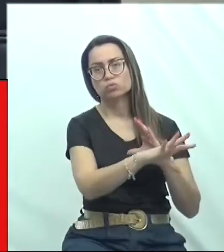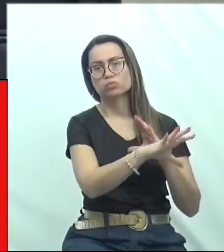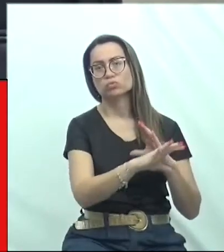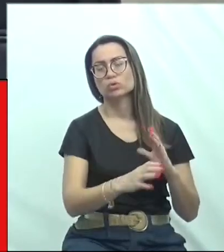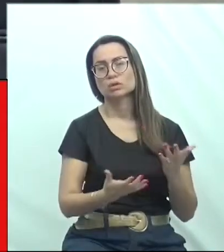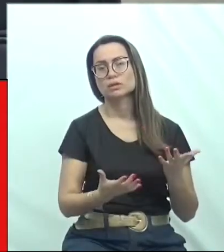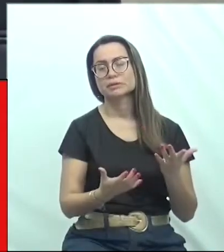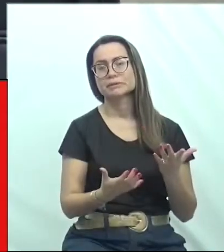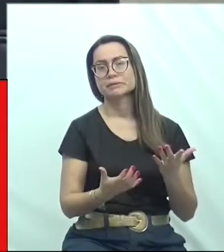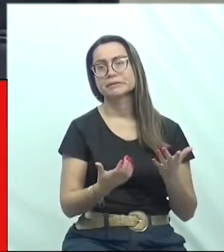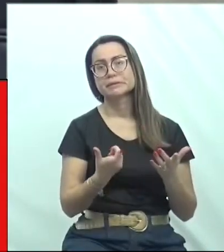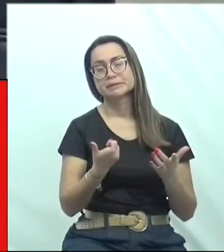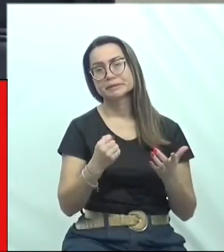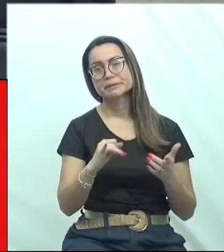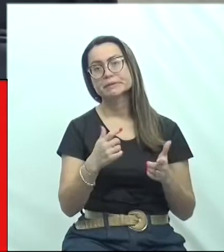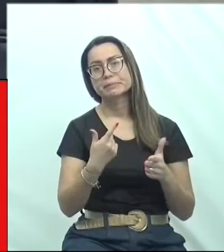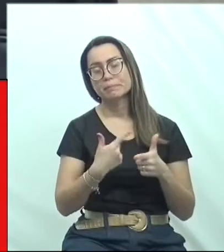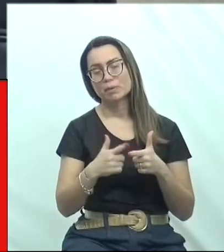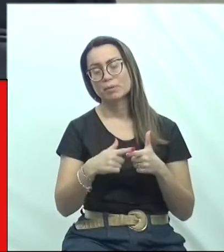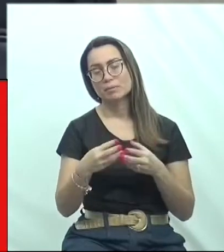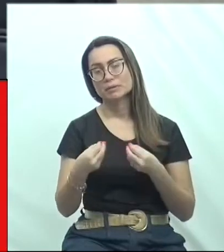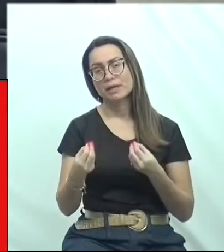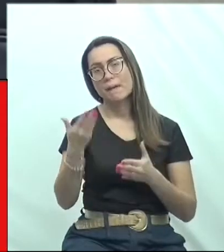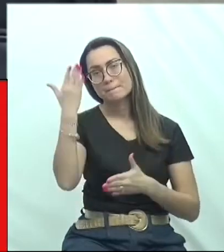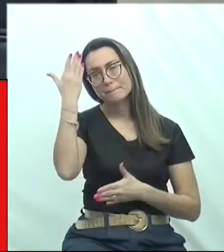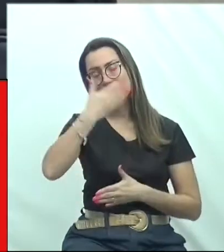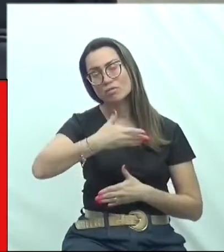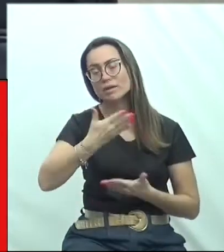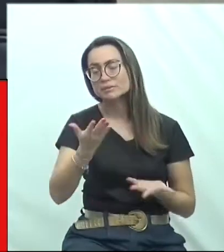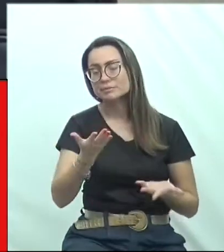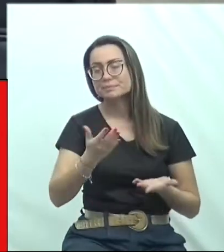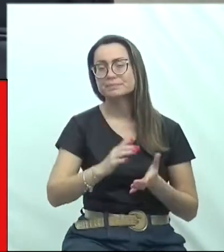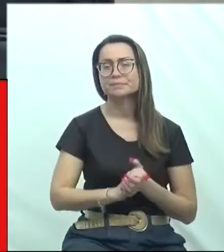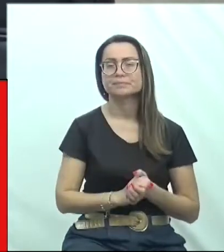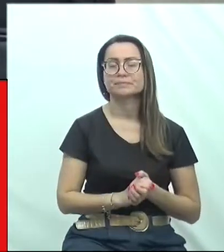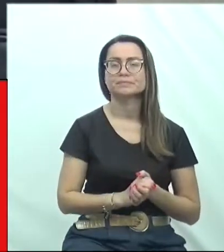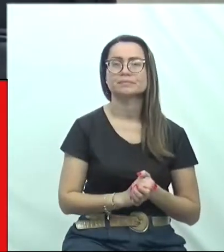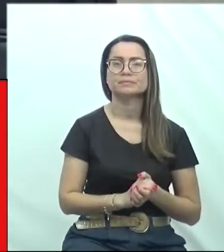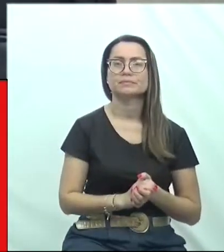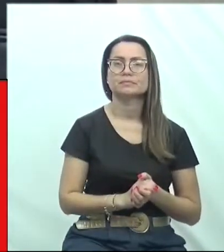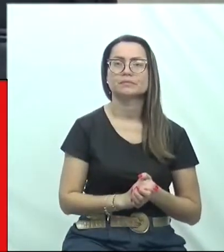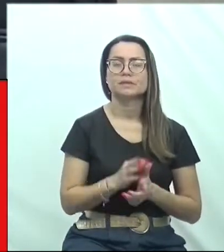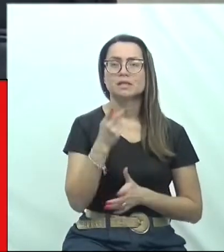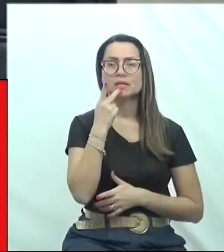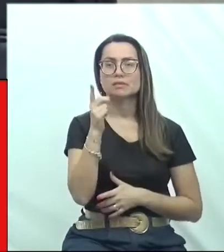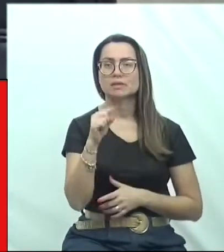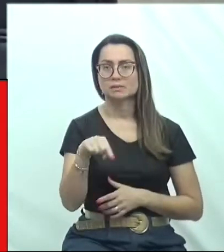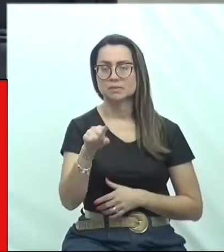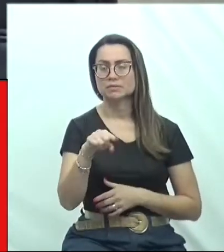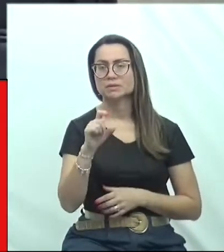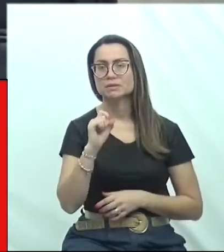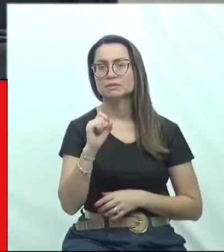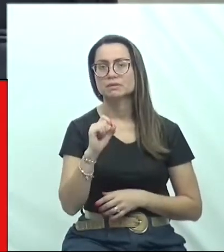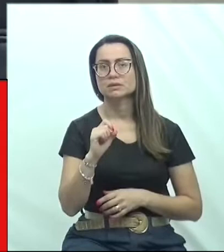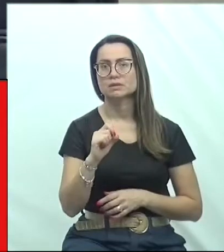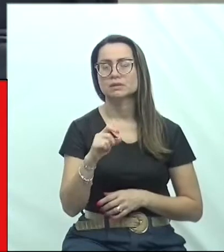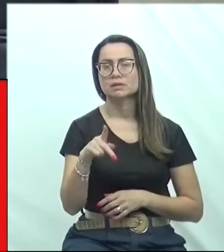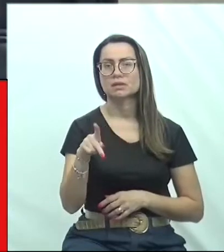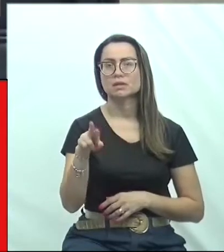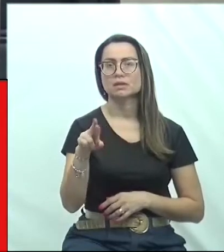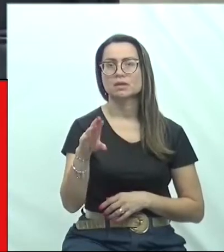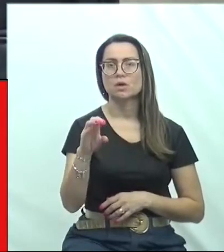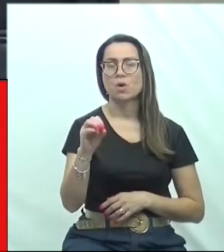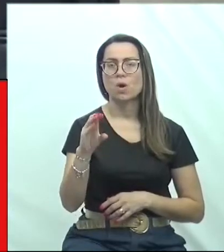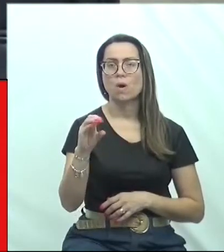específica ali na tubulação de cada um, e dizer para vocês, nobres vereadores, que o PROCON ele atua na